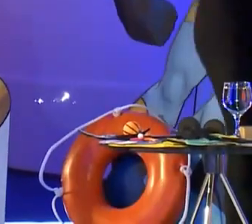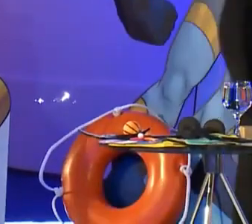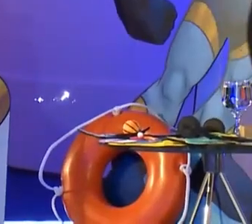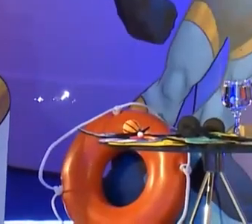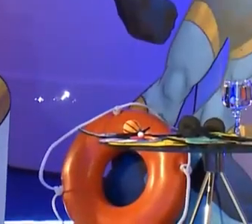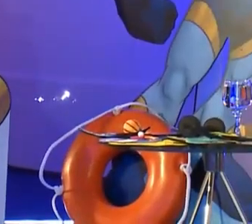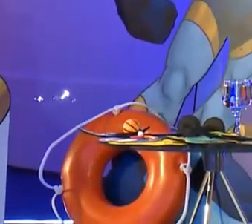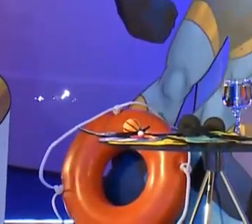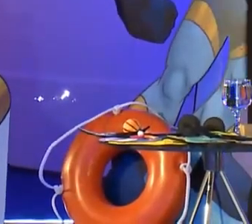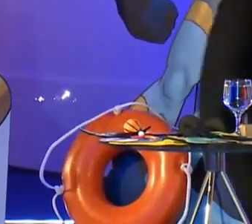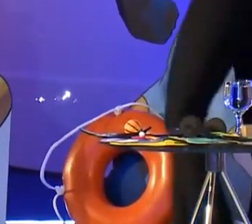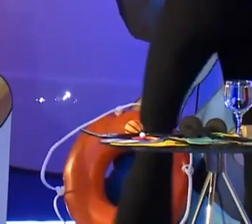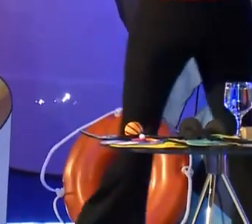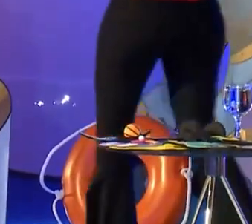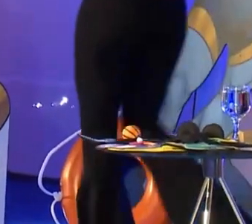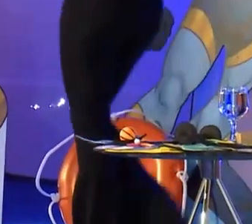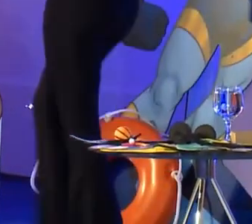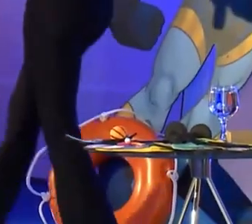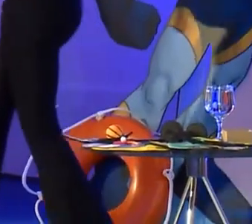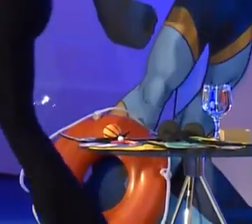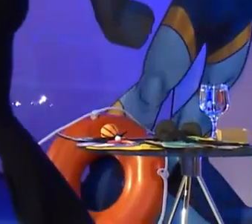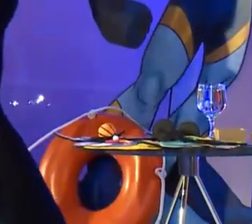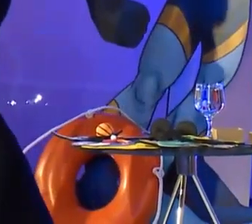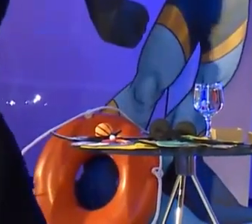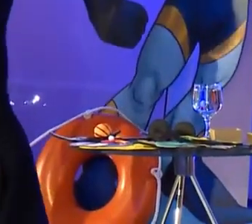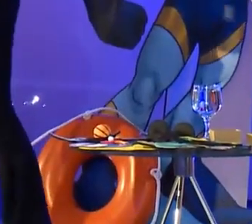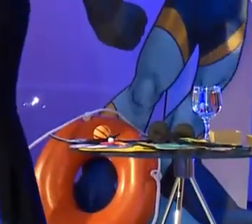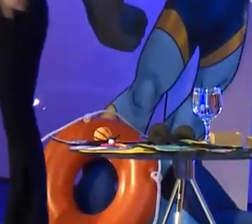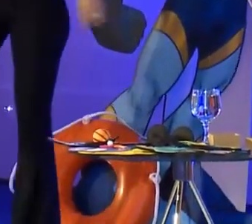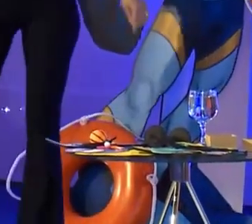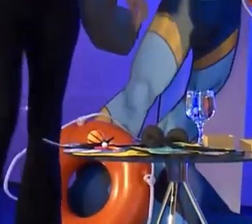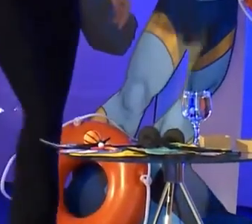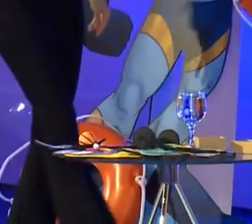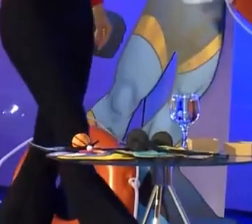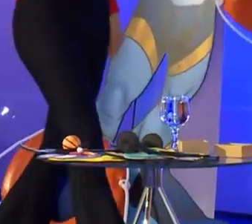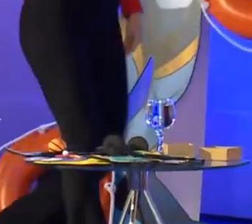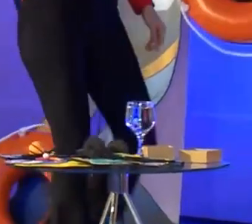gente. Vamos gritar. Tá baixo, tá baixo, tá baixo.